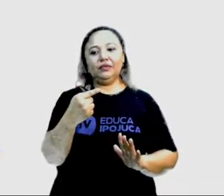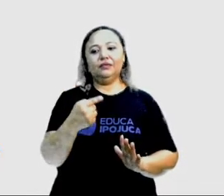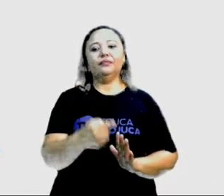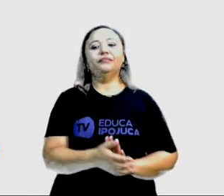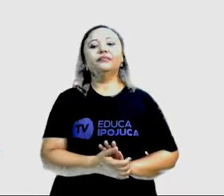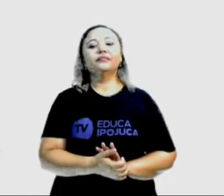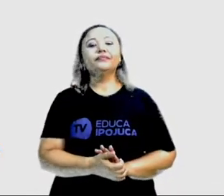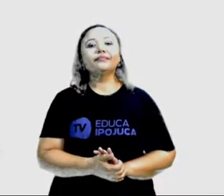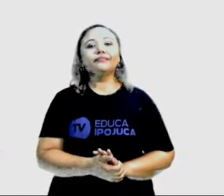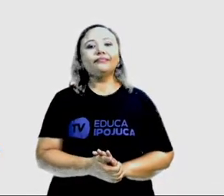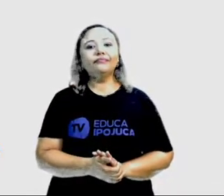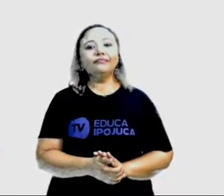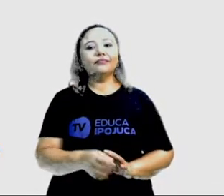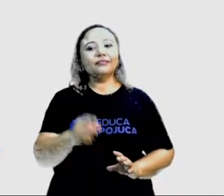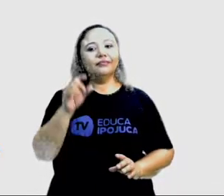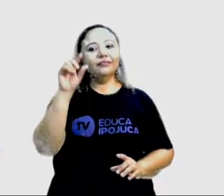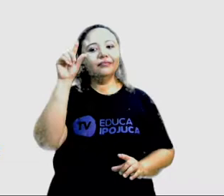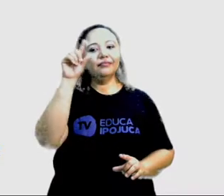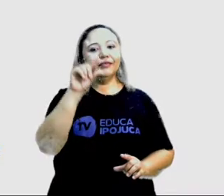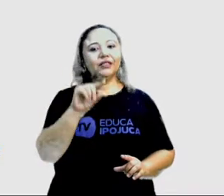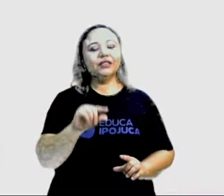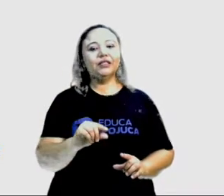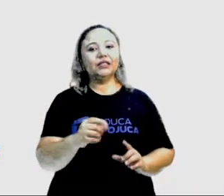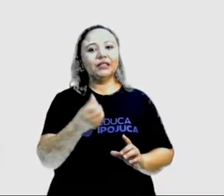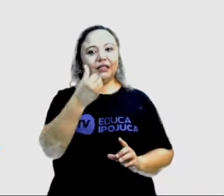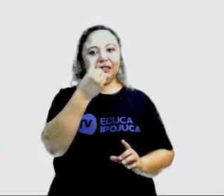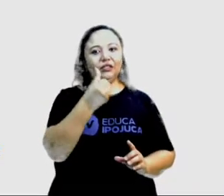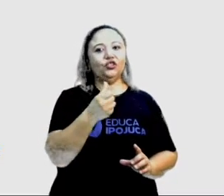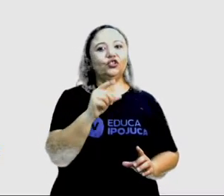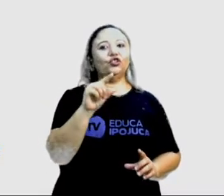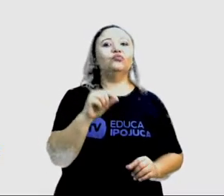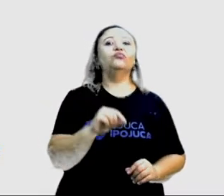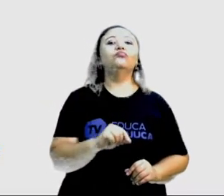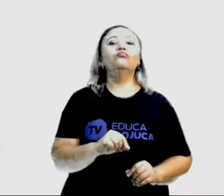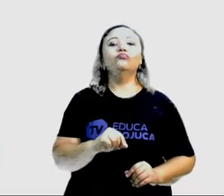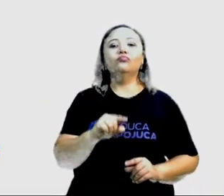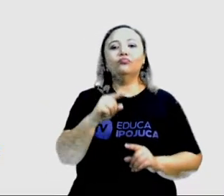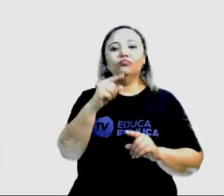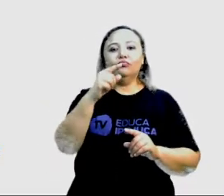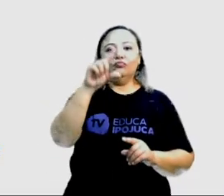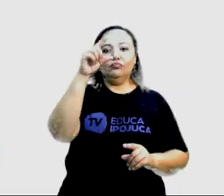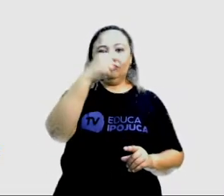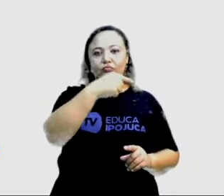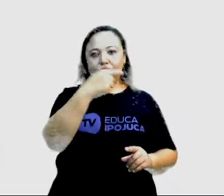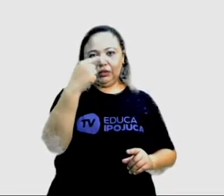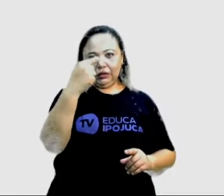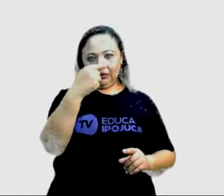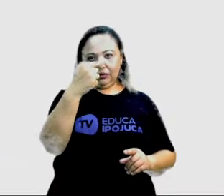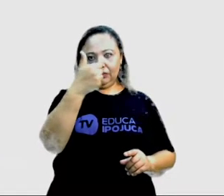diminuir, tá? Então, 6 menos 1 é igual a 5.